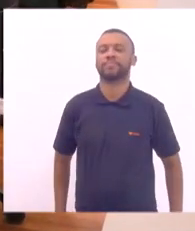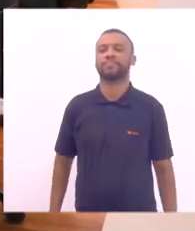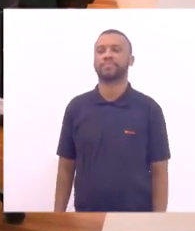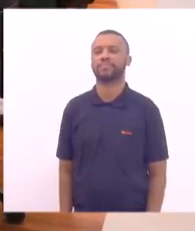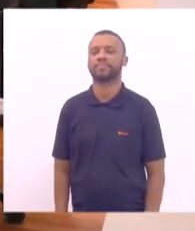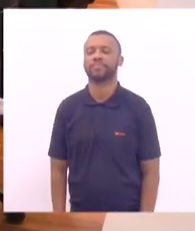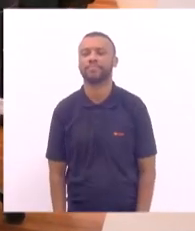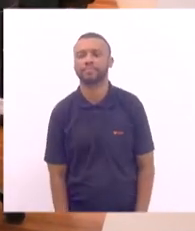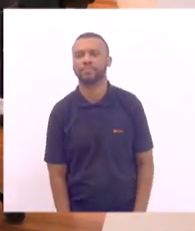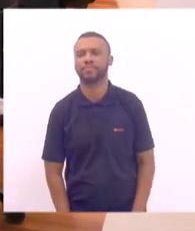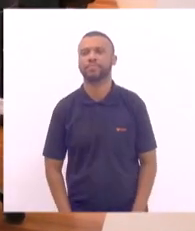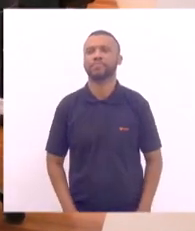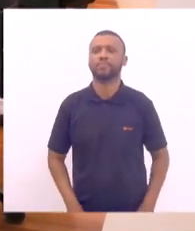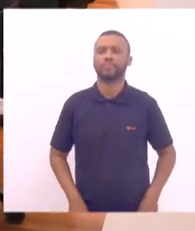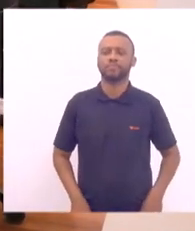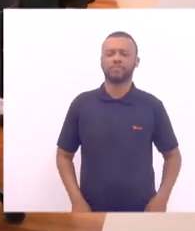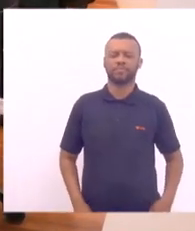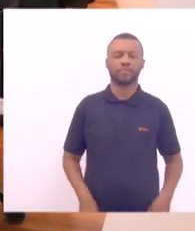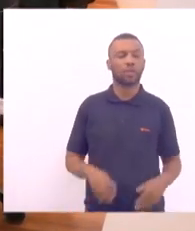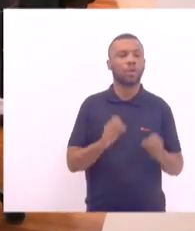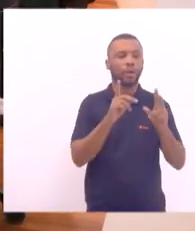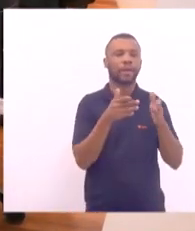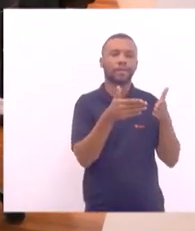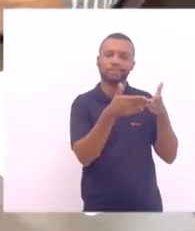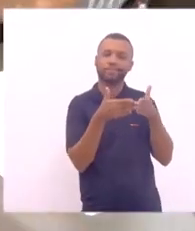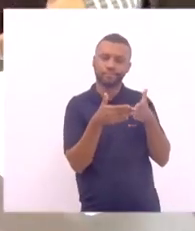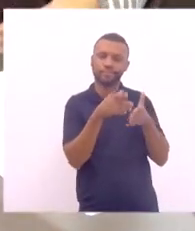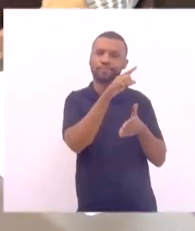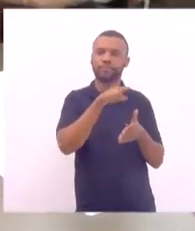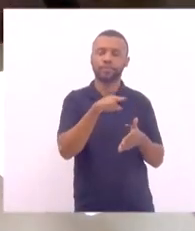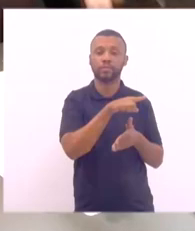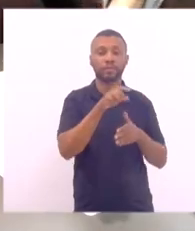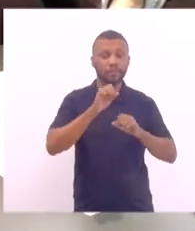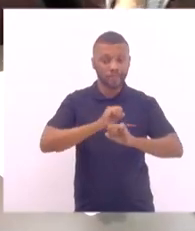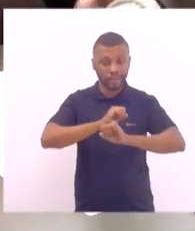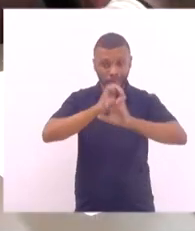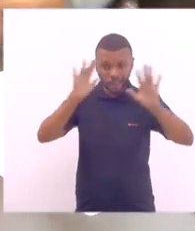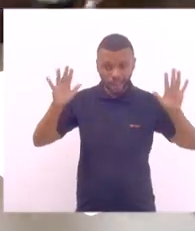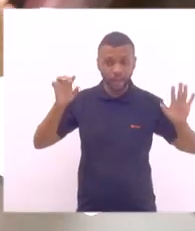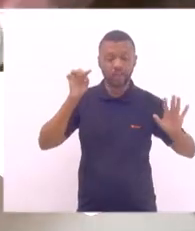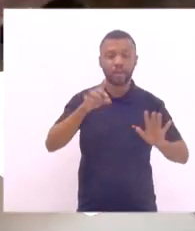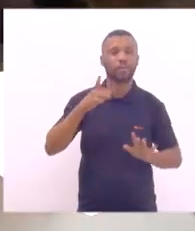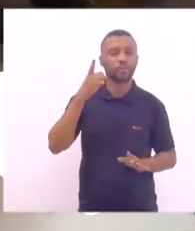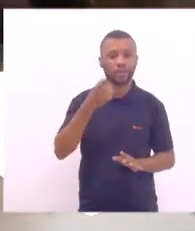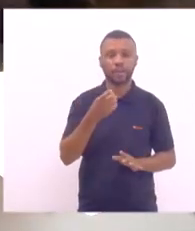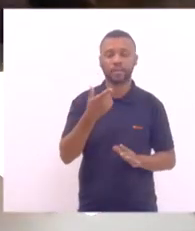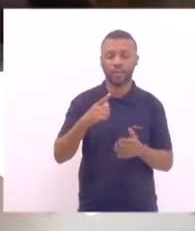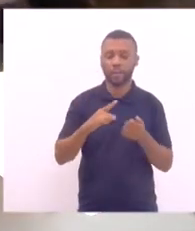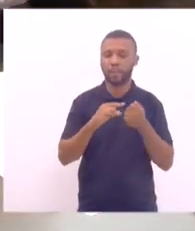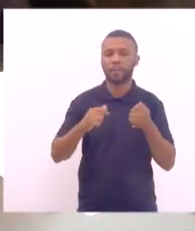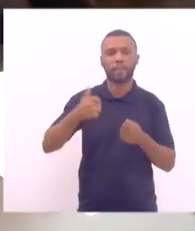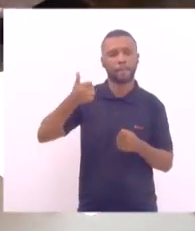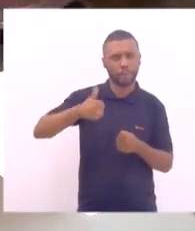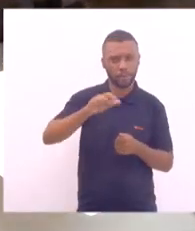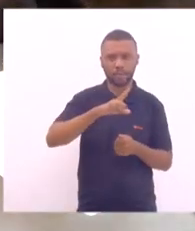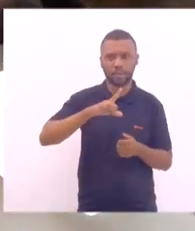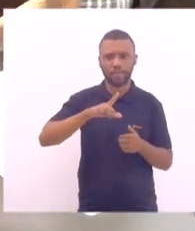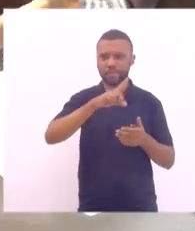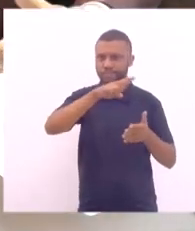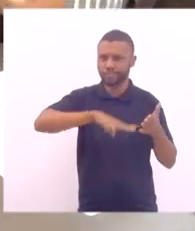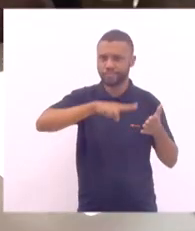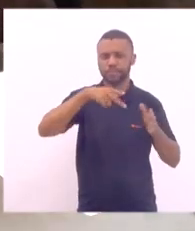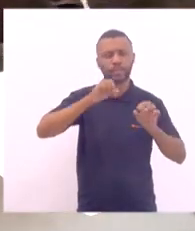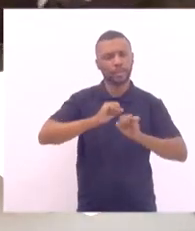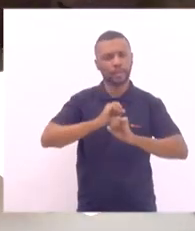chegar a um acordo, a gente propõe. Então tá bom, eu retiro. Eu só queria que ficasse claro para o deputado Bacelar que no artigo 1º que o municipal teve a oportunidade de fazer a leitura, está bem